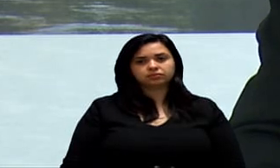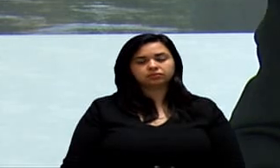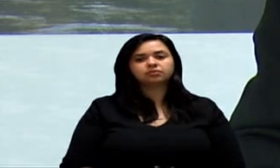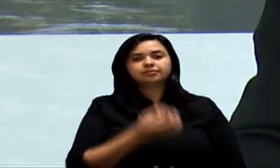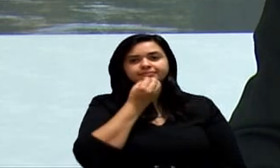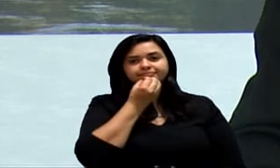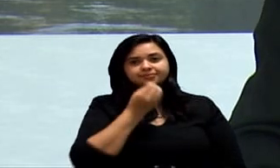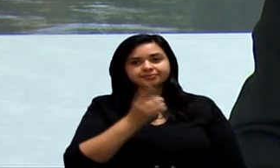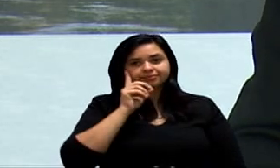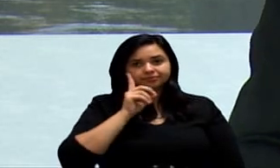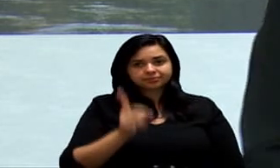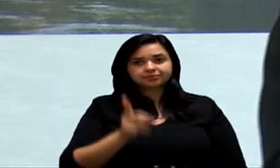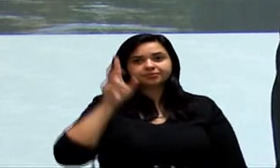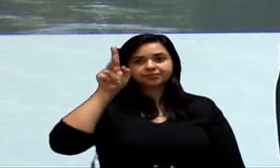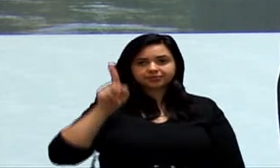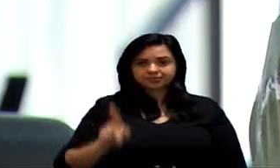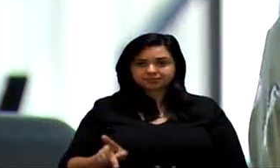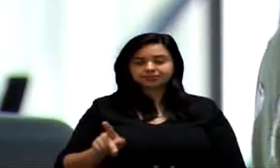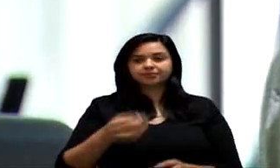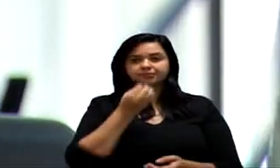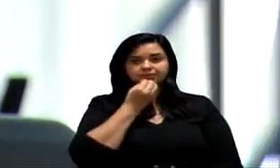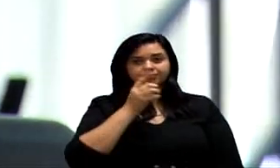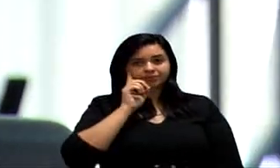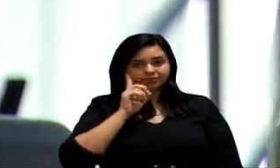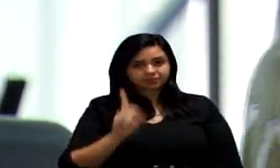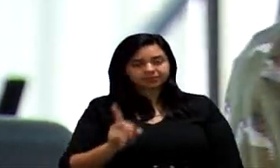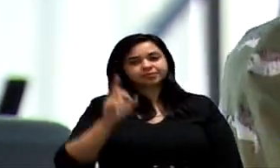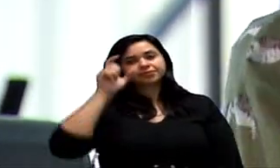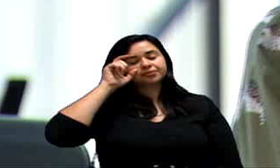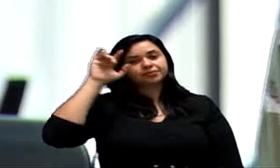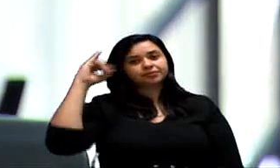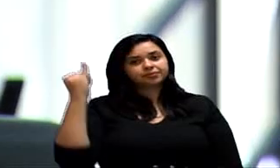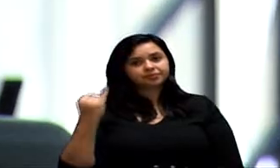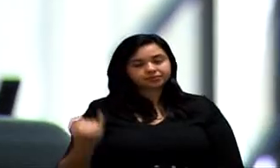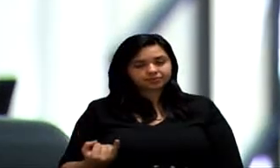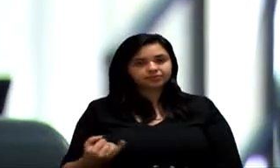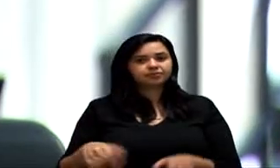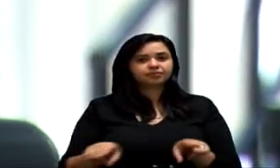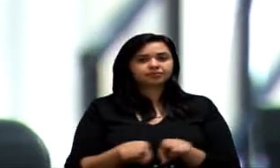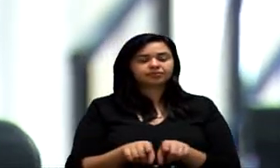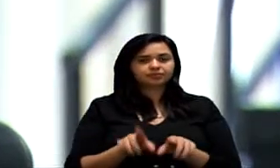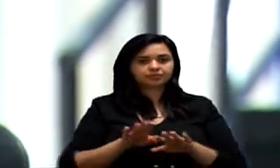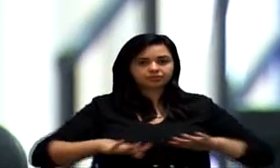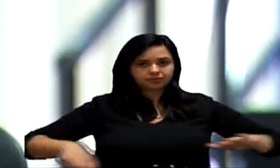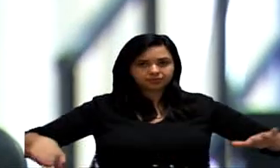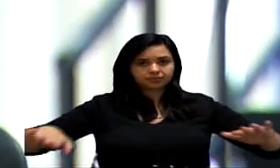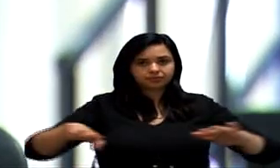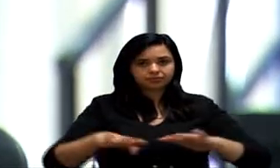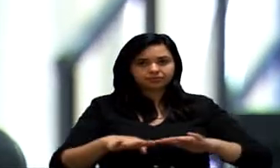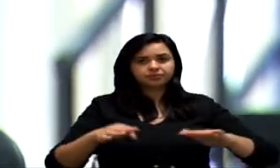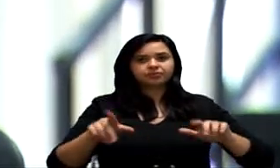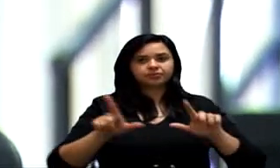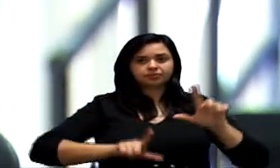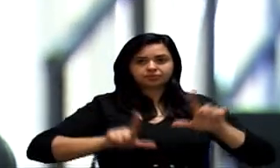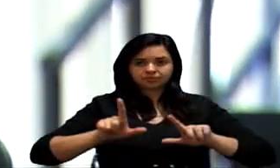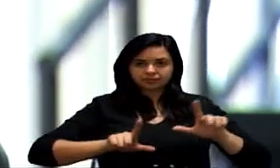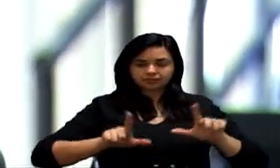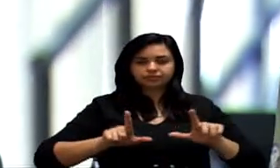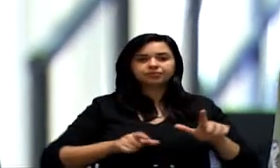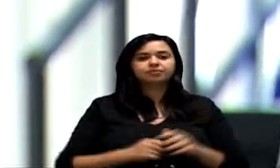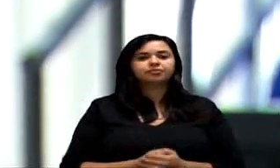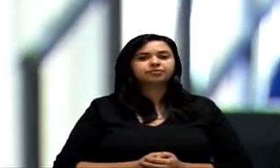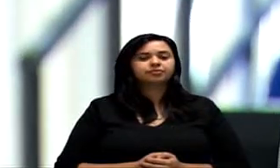Bom dia, senhor presidente. Bom dia, vereadora Yara. Bom dia, vereadores e todas as pessoas que acompanham em